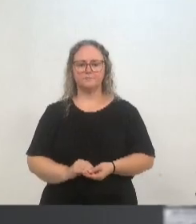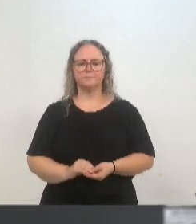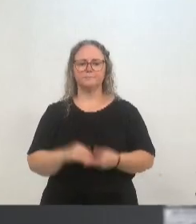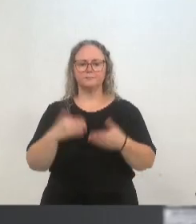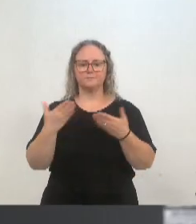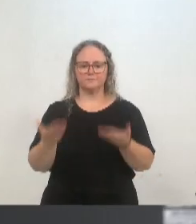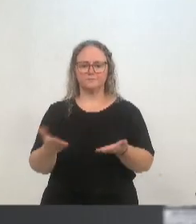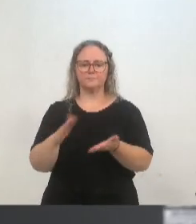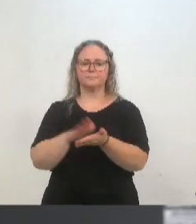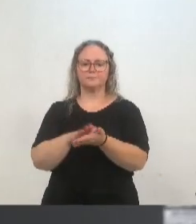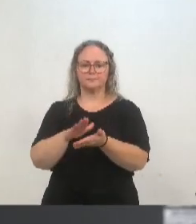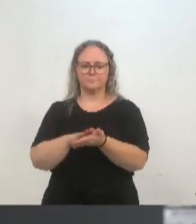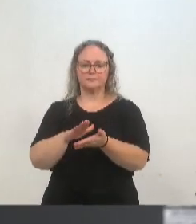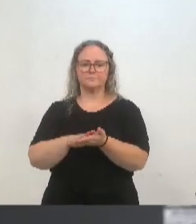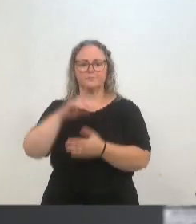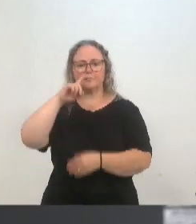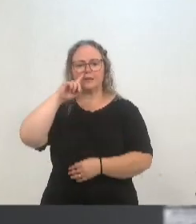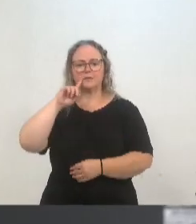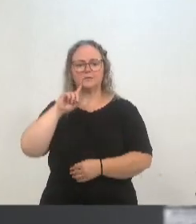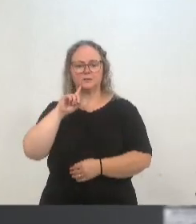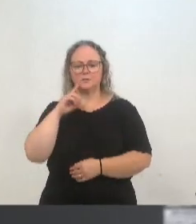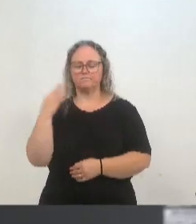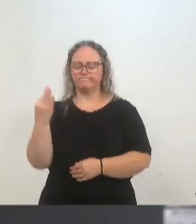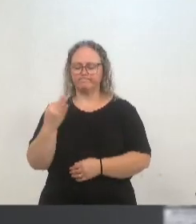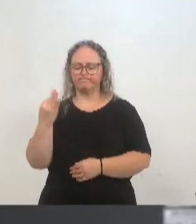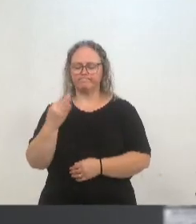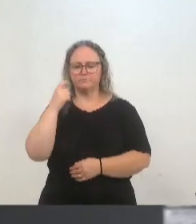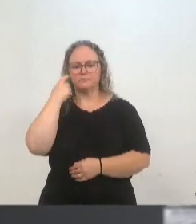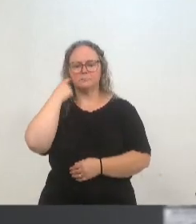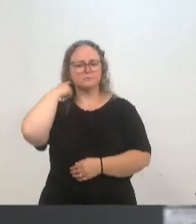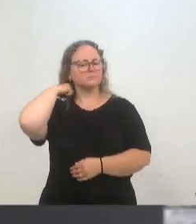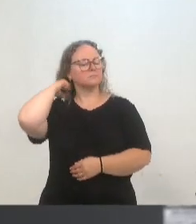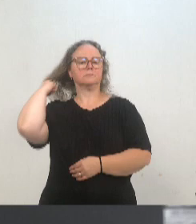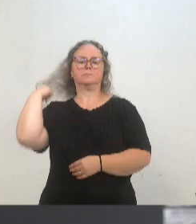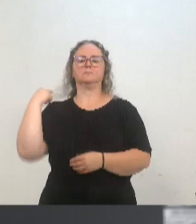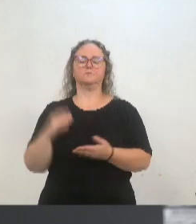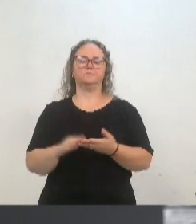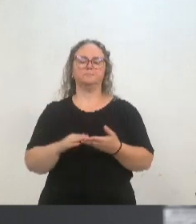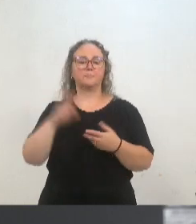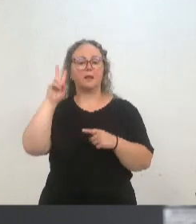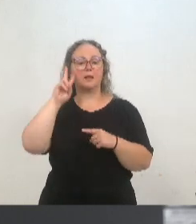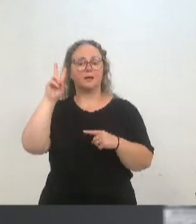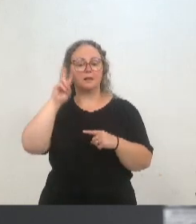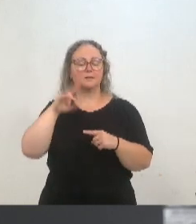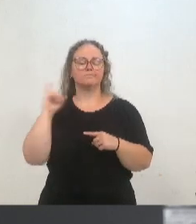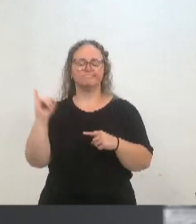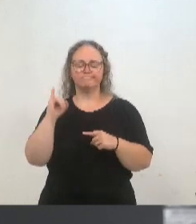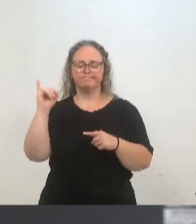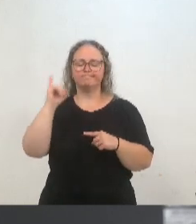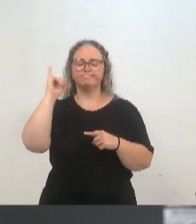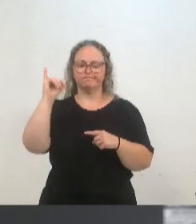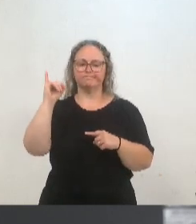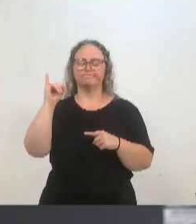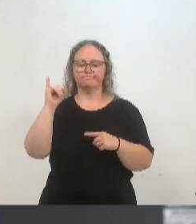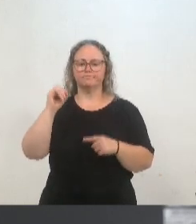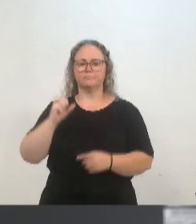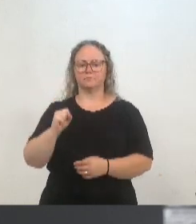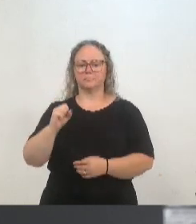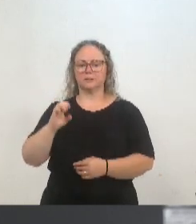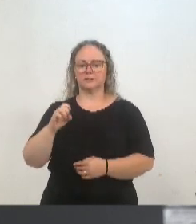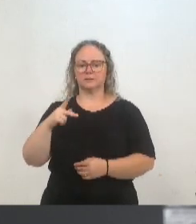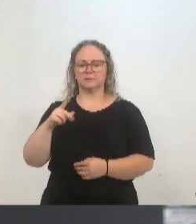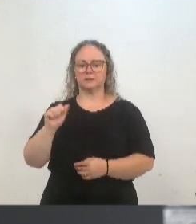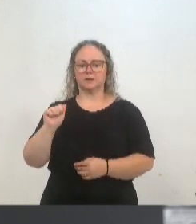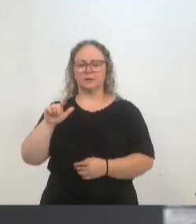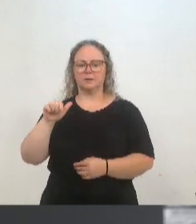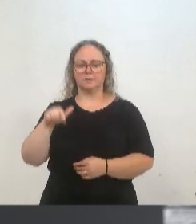Parabéns, vereador Diego Nazato, pela fala perfeita. A gente precisa lembrar aqui a Prefeitura de Blumenau, principalmente o CEPLAN, né, em